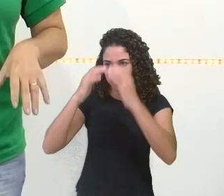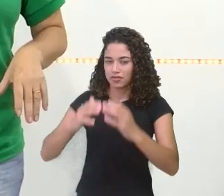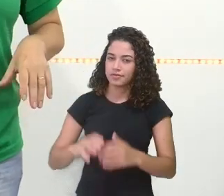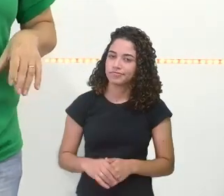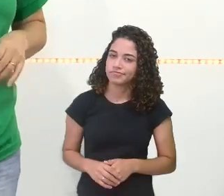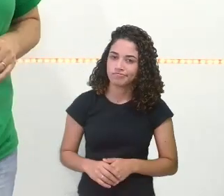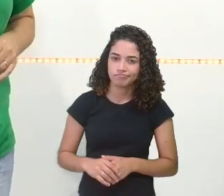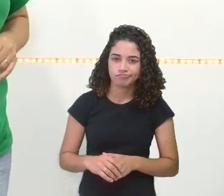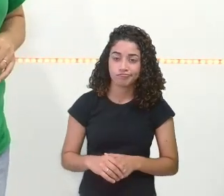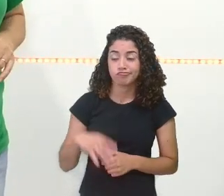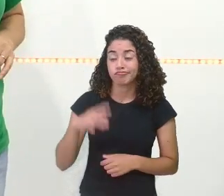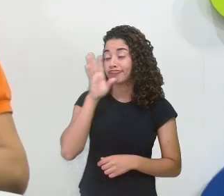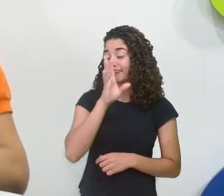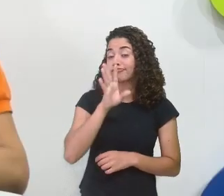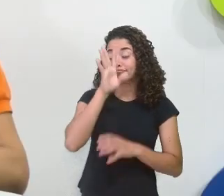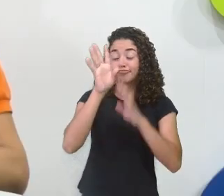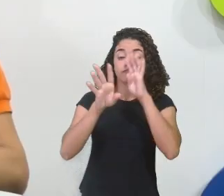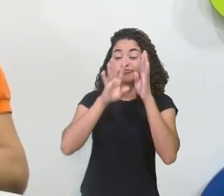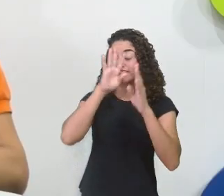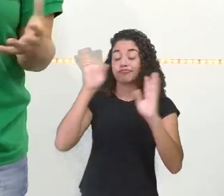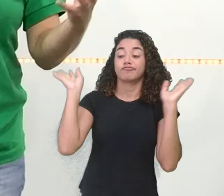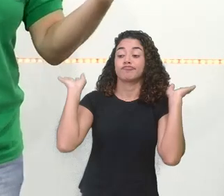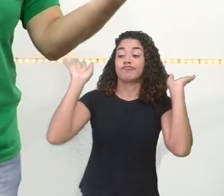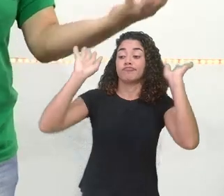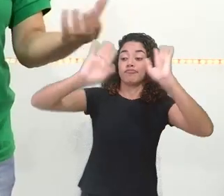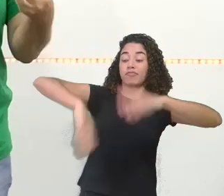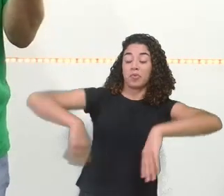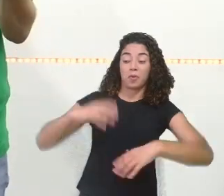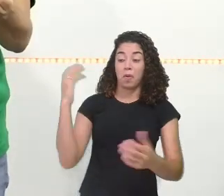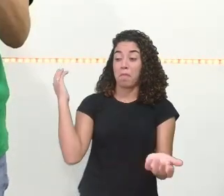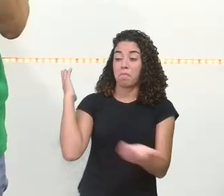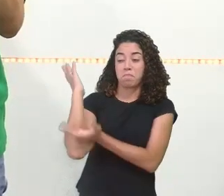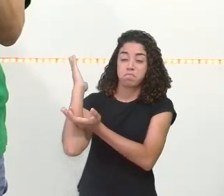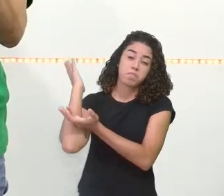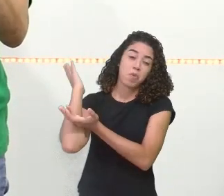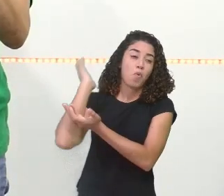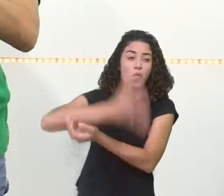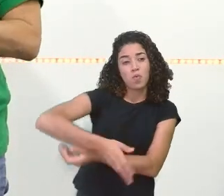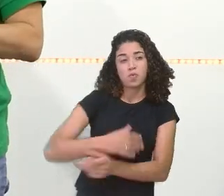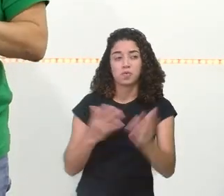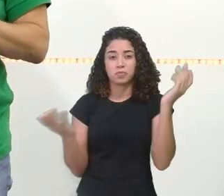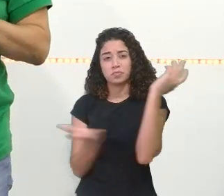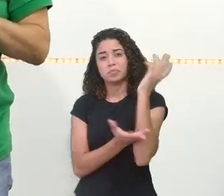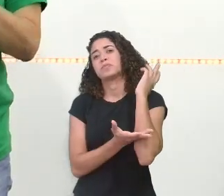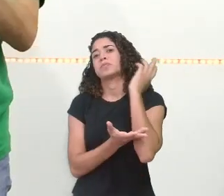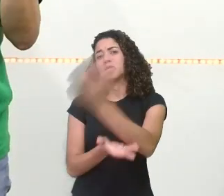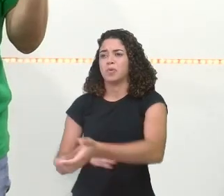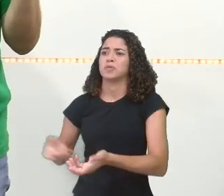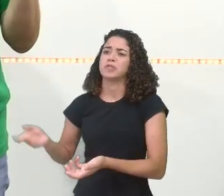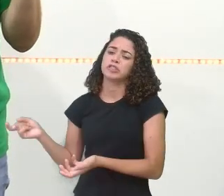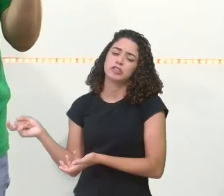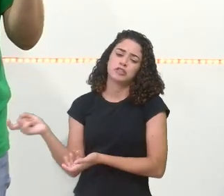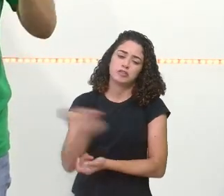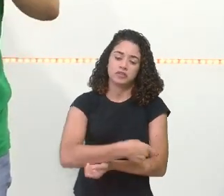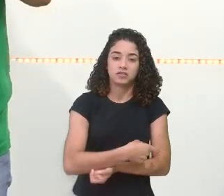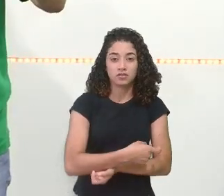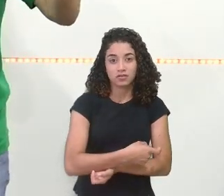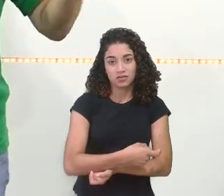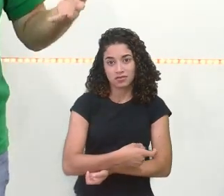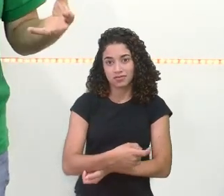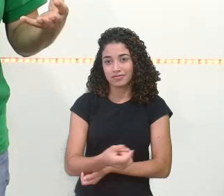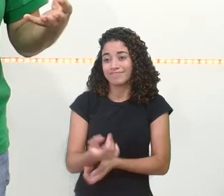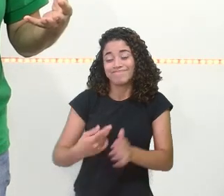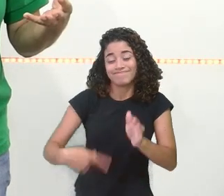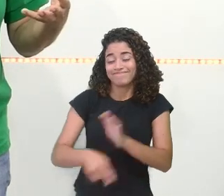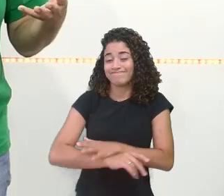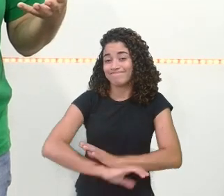a desertificação, né? Isso. Então, não no natural, porque esse deserto aí que a gente está vendo, ele é natural. A própria